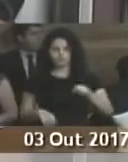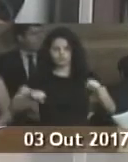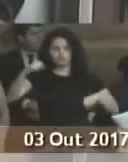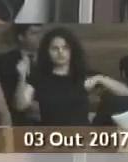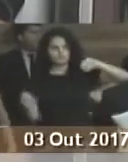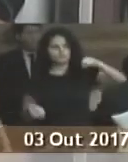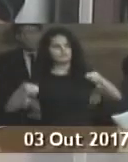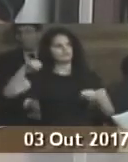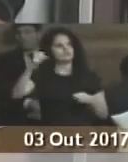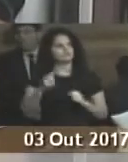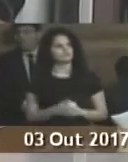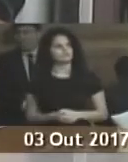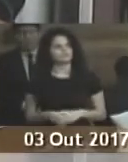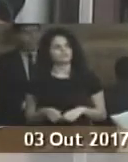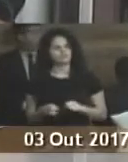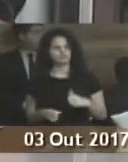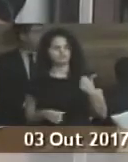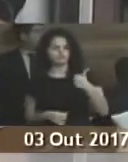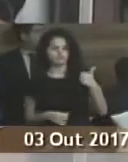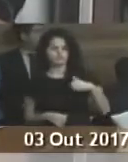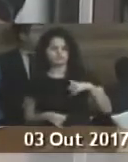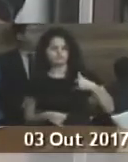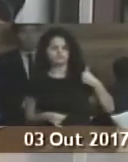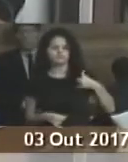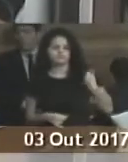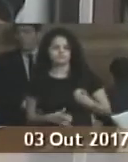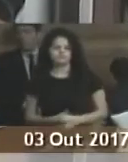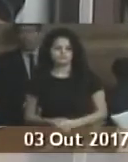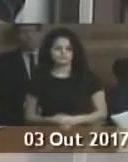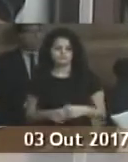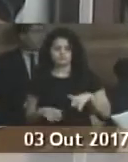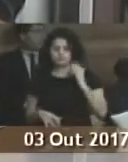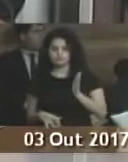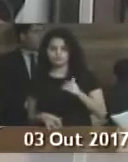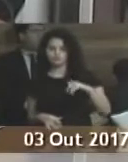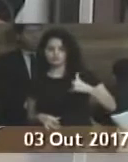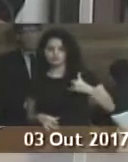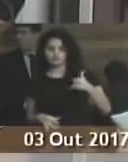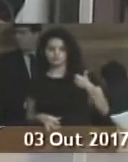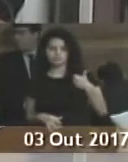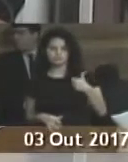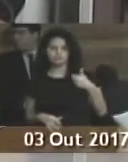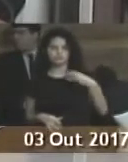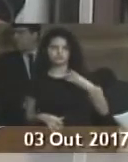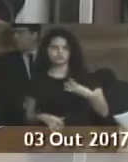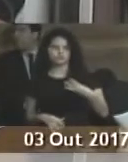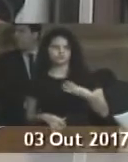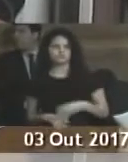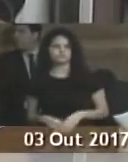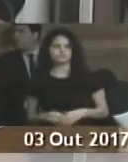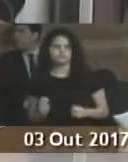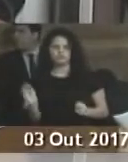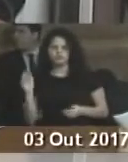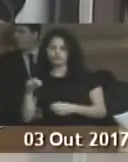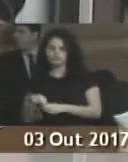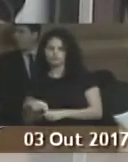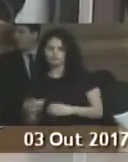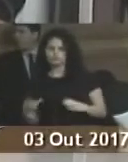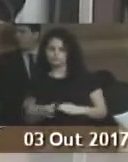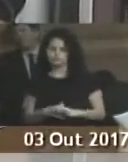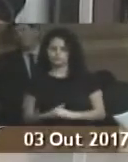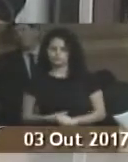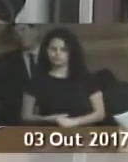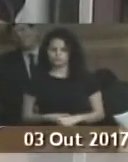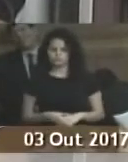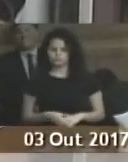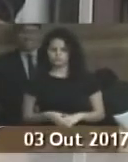com a gente na escolinha com 11 anos, aos 14 ela foi para a seleção, morou fora durante muito tempo,